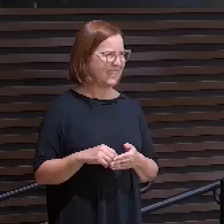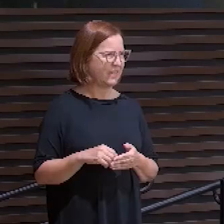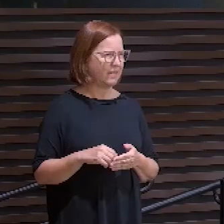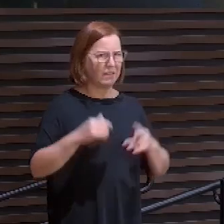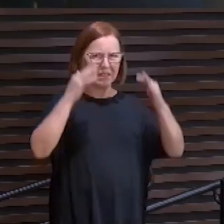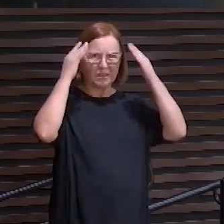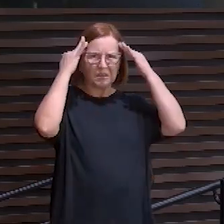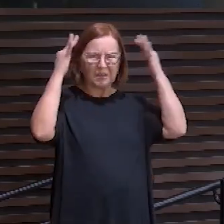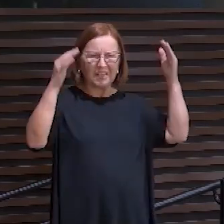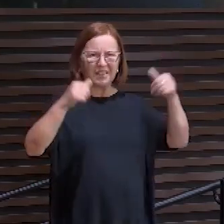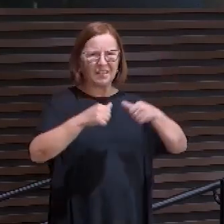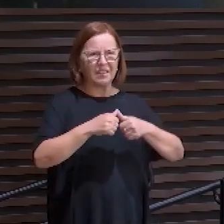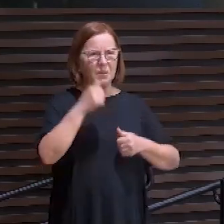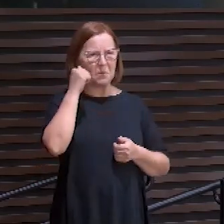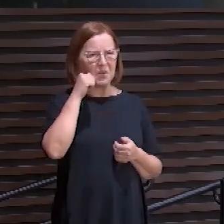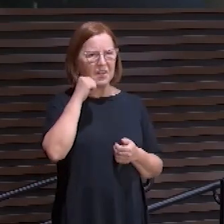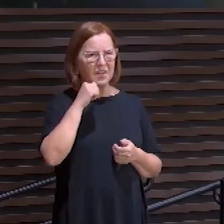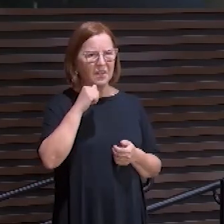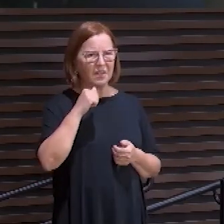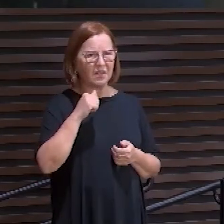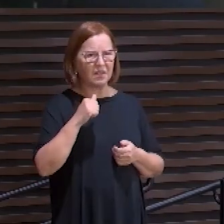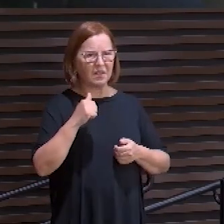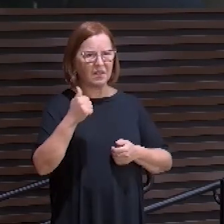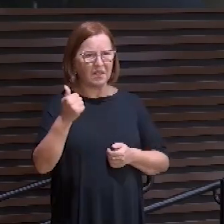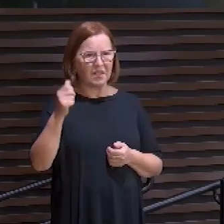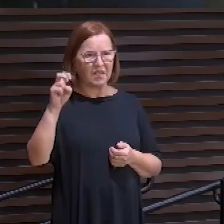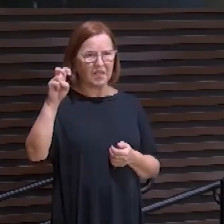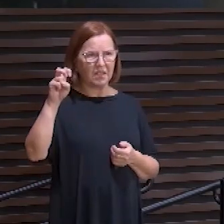Imagina essa mulher com 15 filhos,